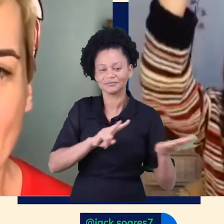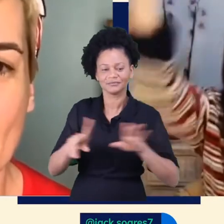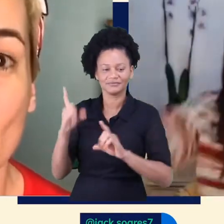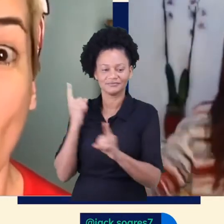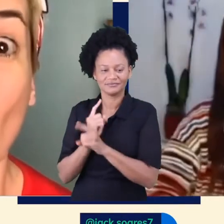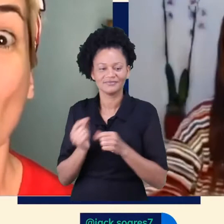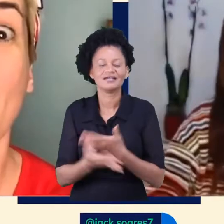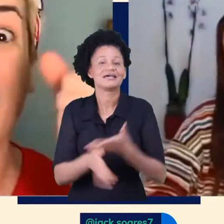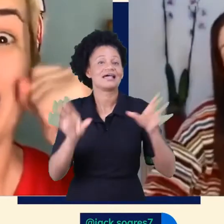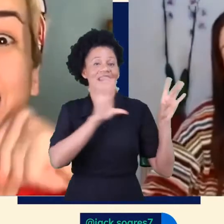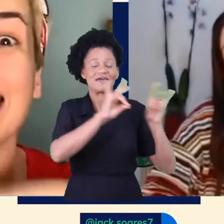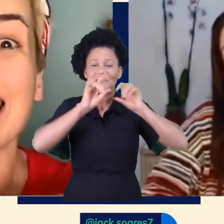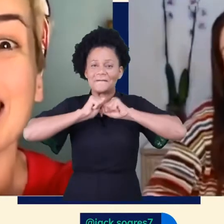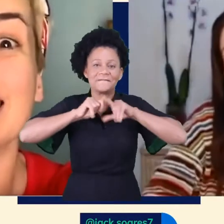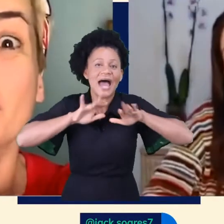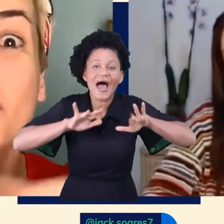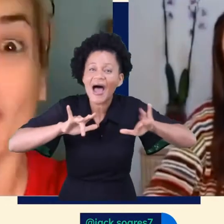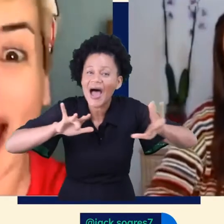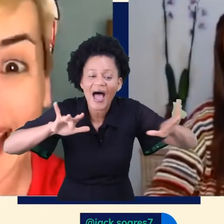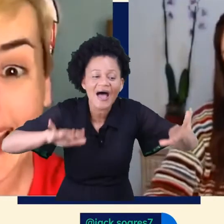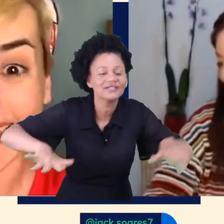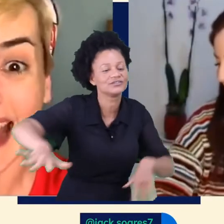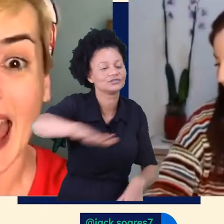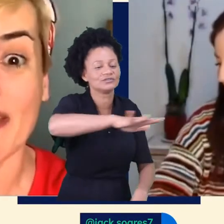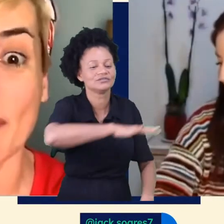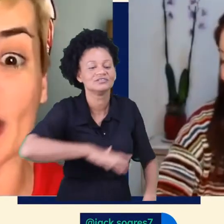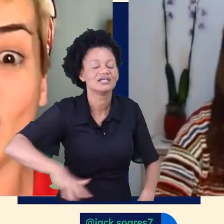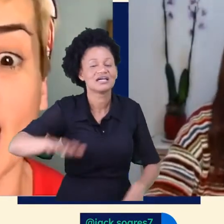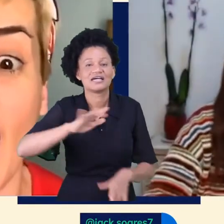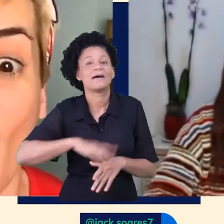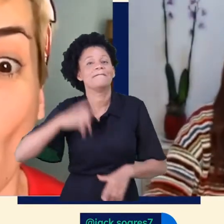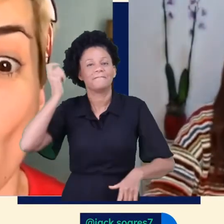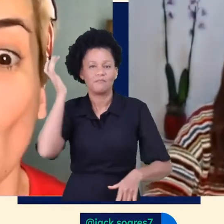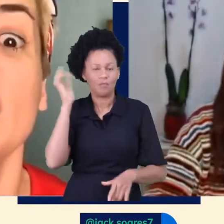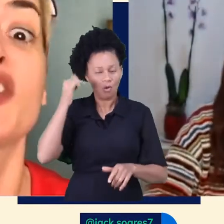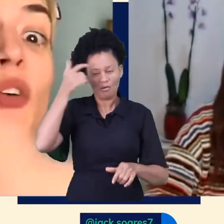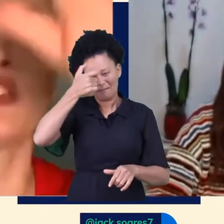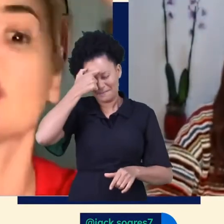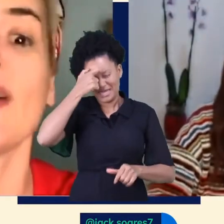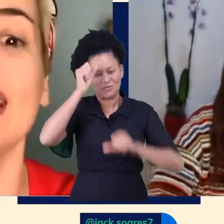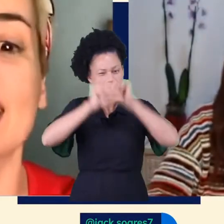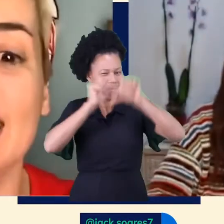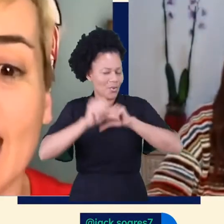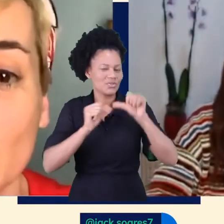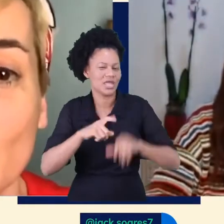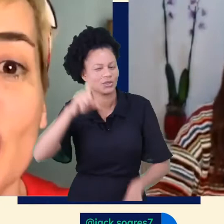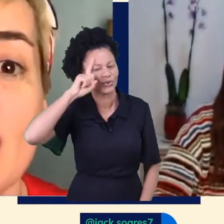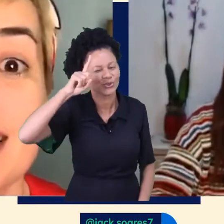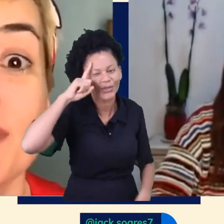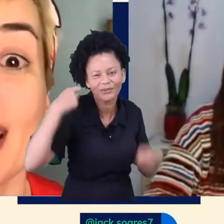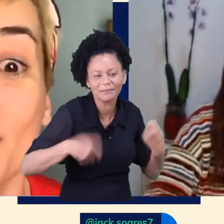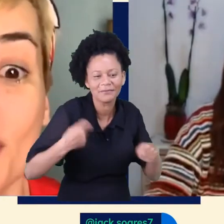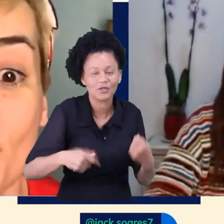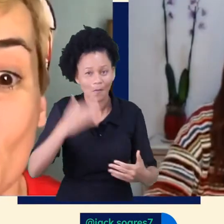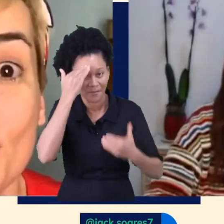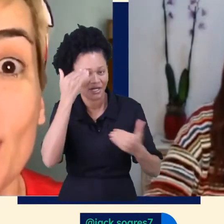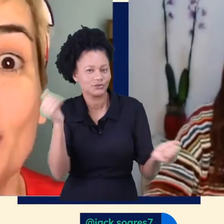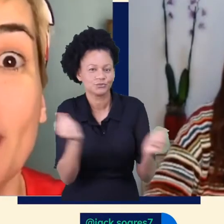até terça. Até a próxima semana. Beijo. Espalhem essa live para geral. Desconstrução é